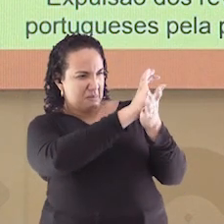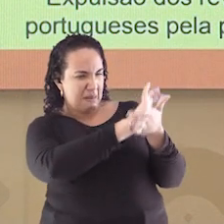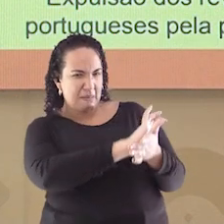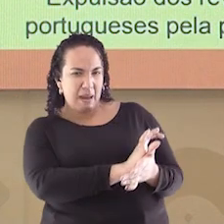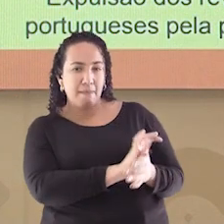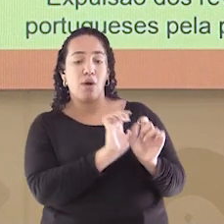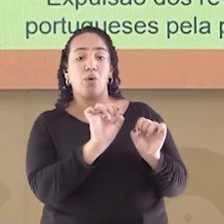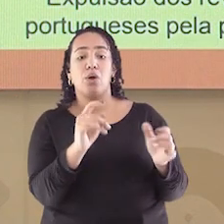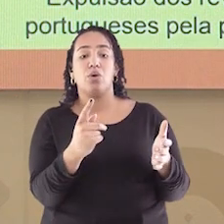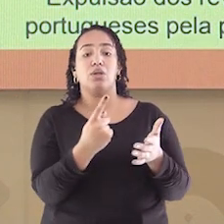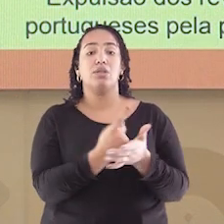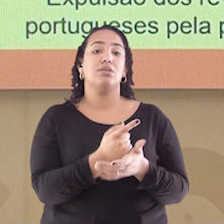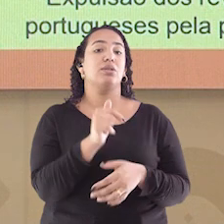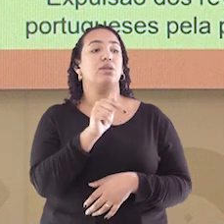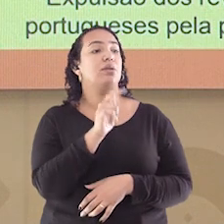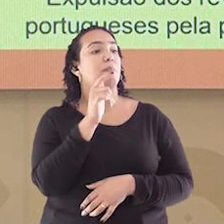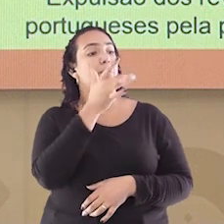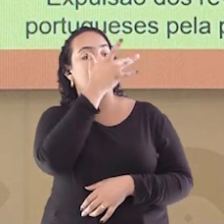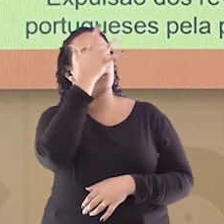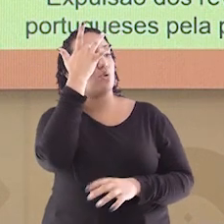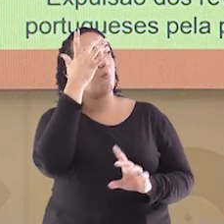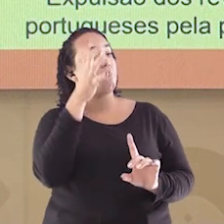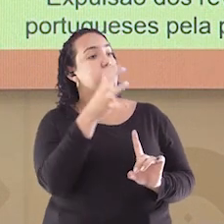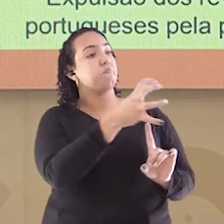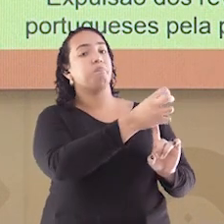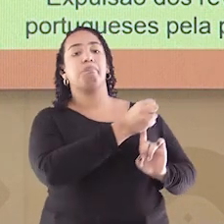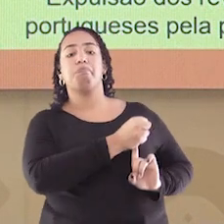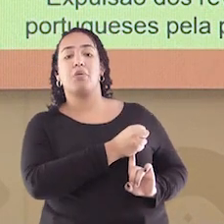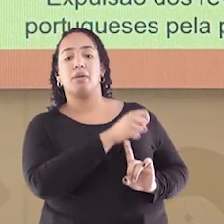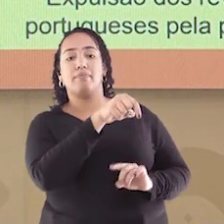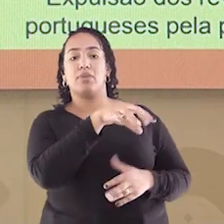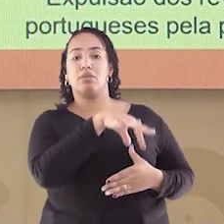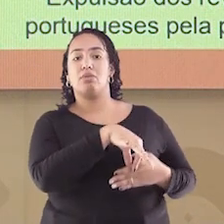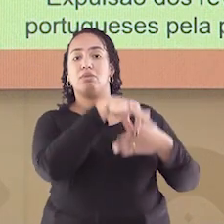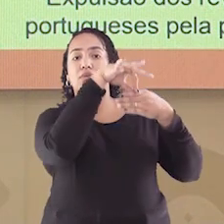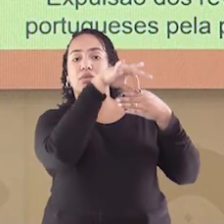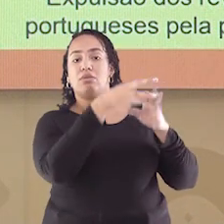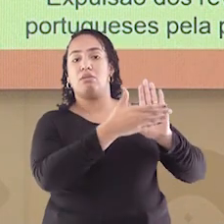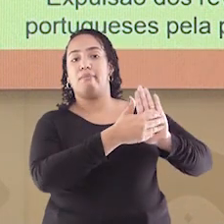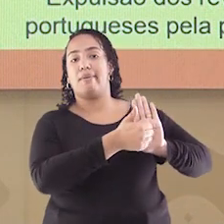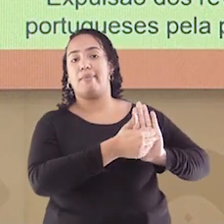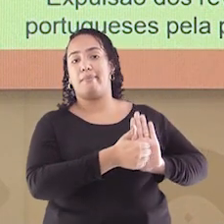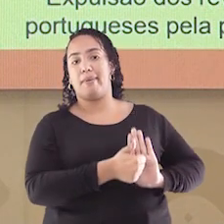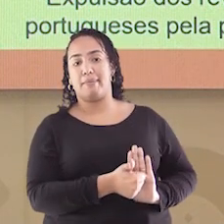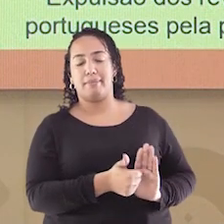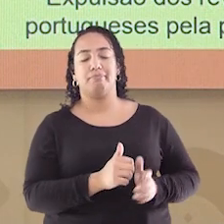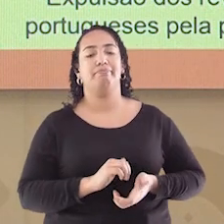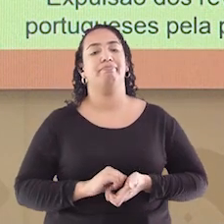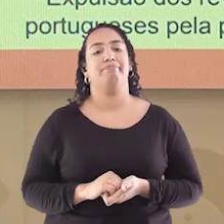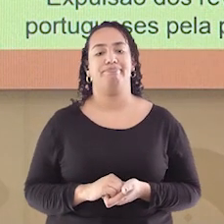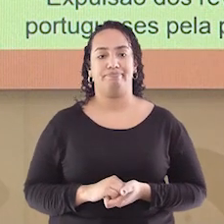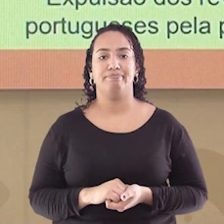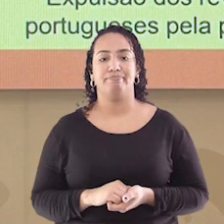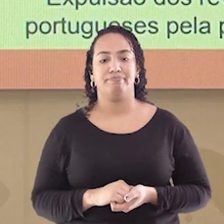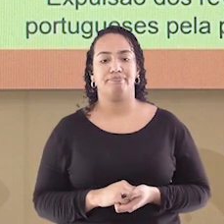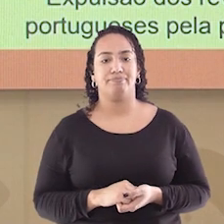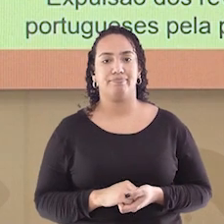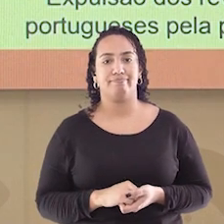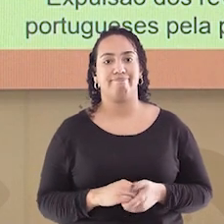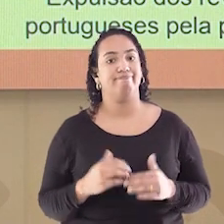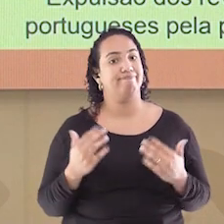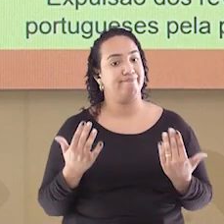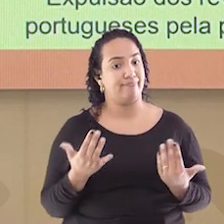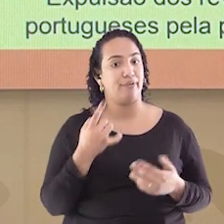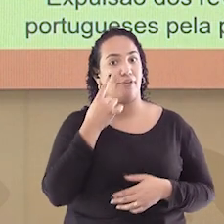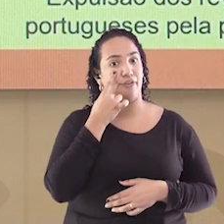o governo regencial tomou o poder da província e excluiu os líderes do movimento das decisões políticas.